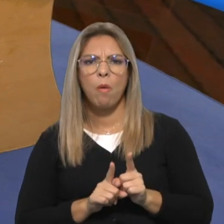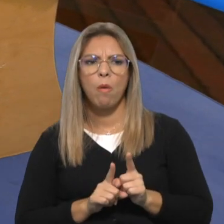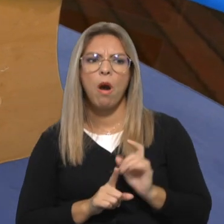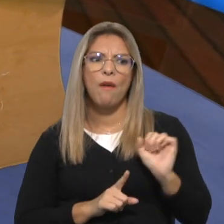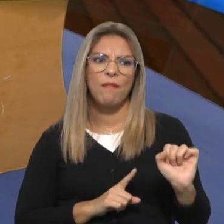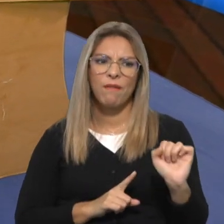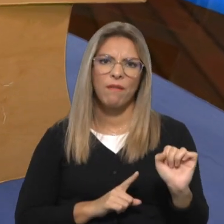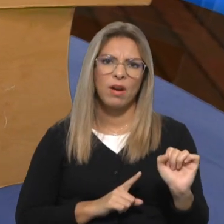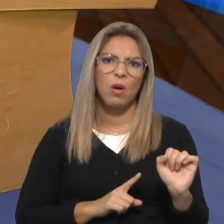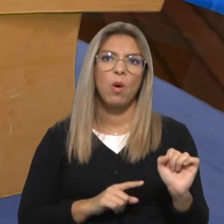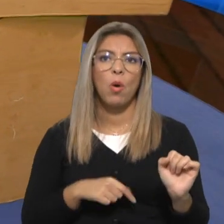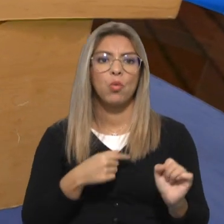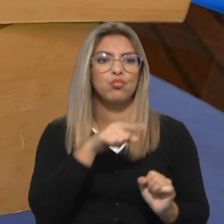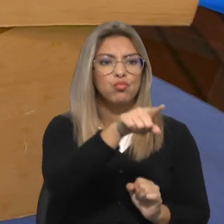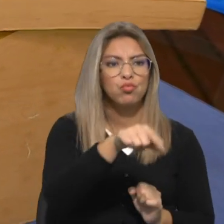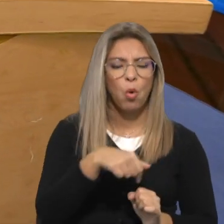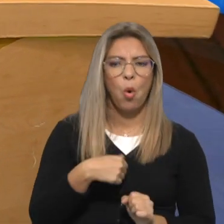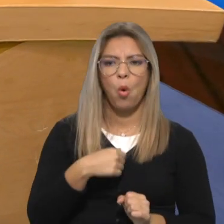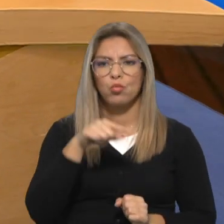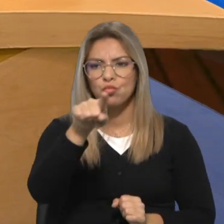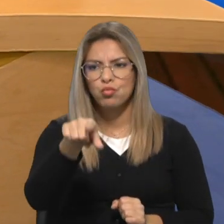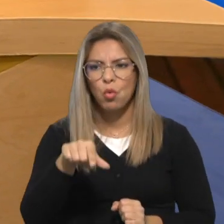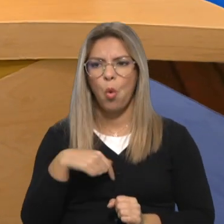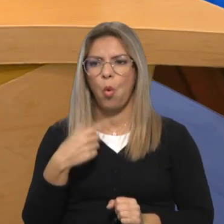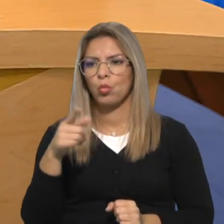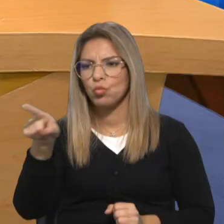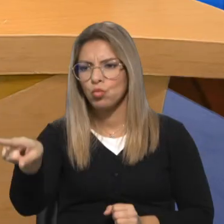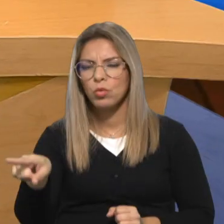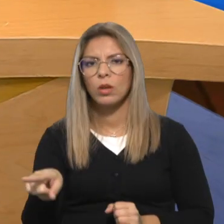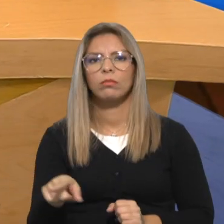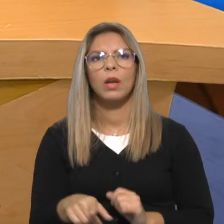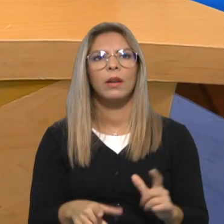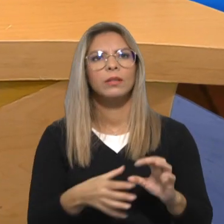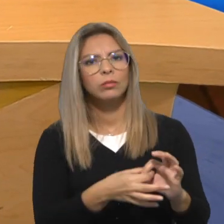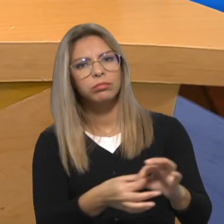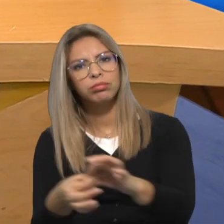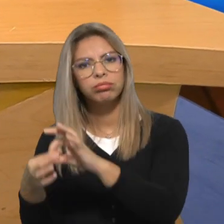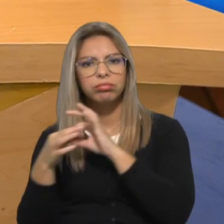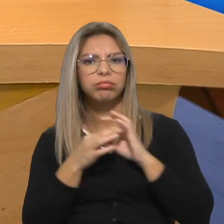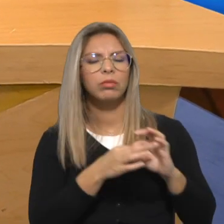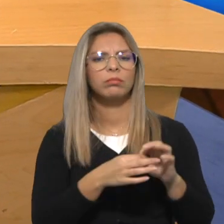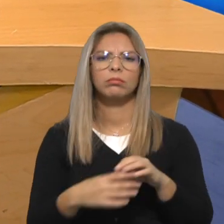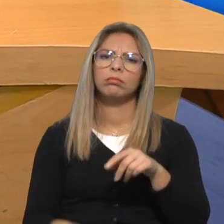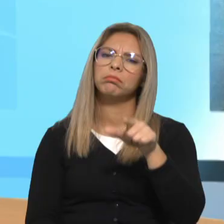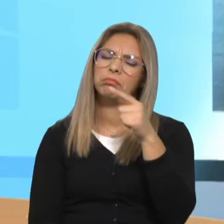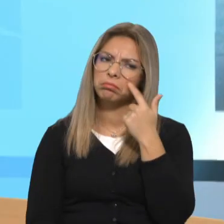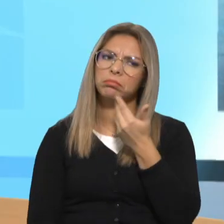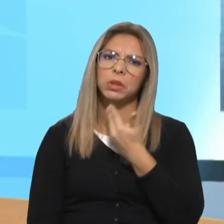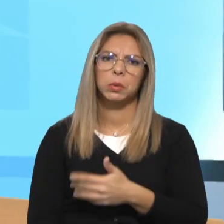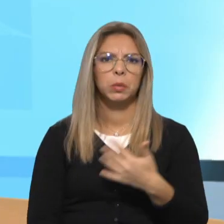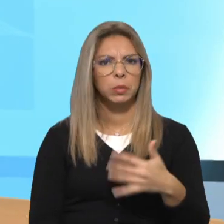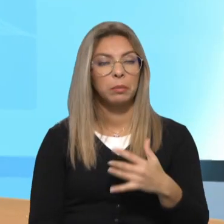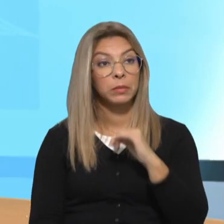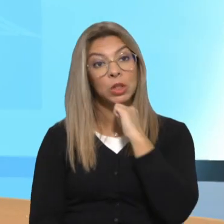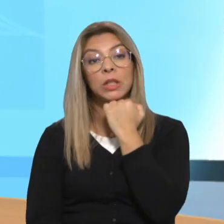meu tu, o tu do outro, ele, enfim, esta reciprocidade nesta fraternidade, não é? Isso é de facto uma experiência explicada por um mistério,